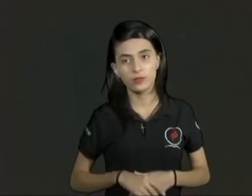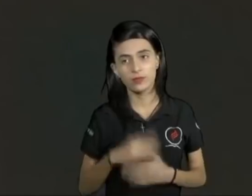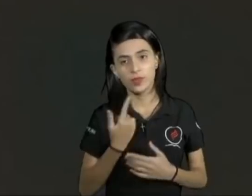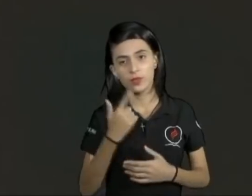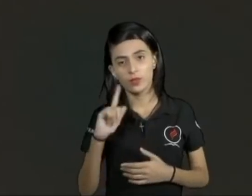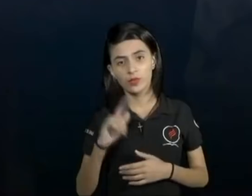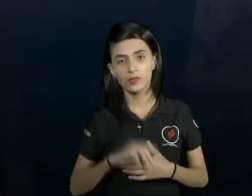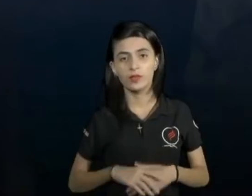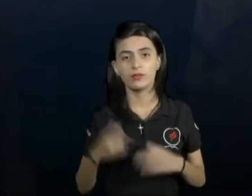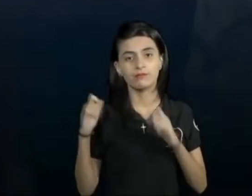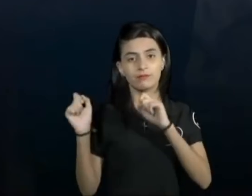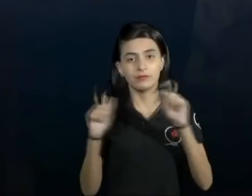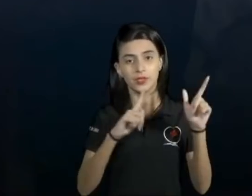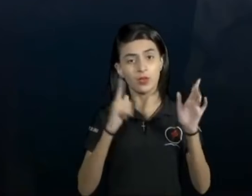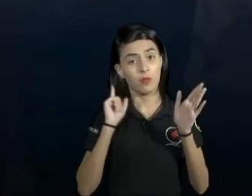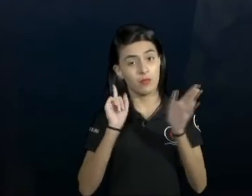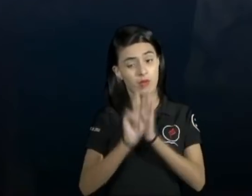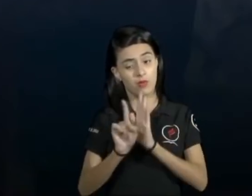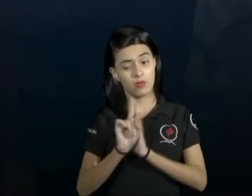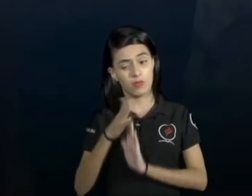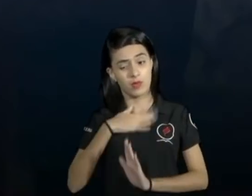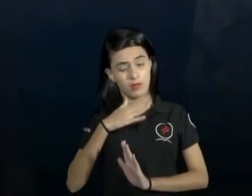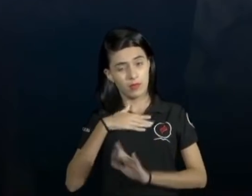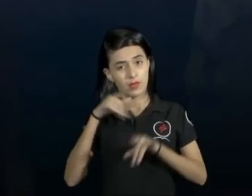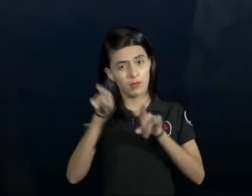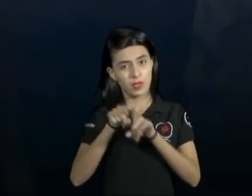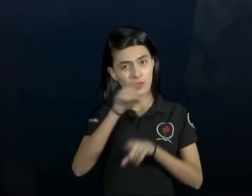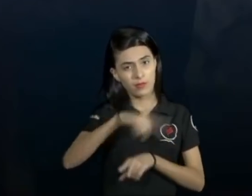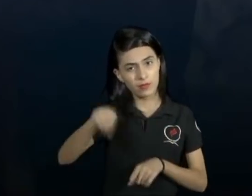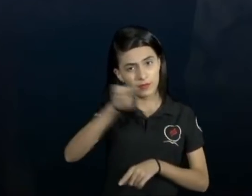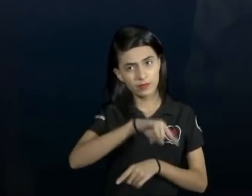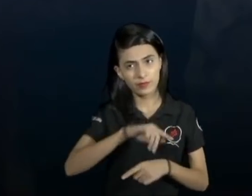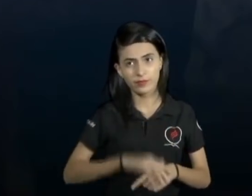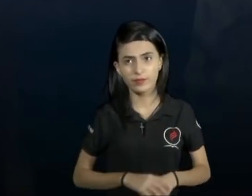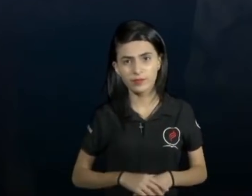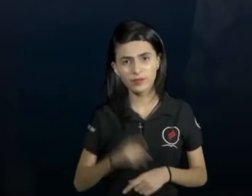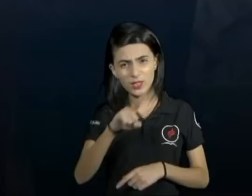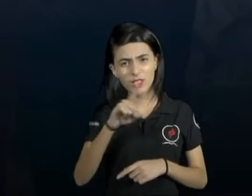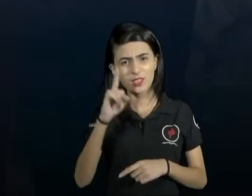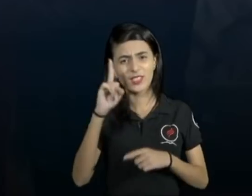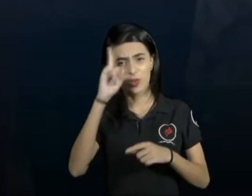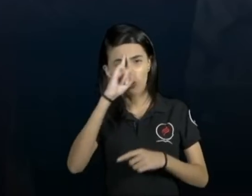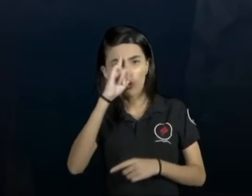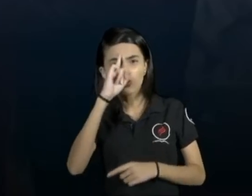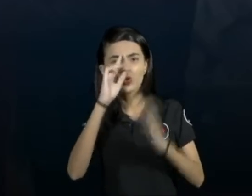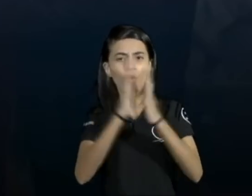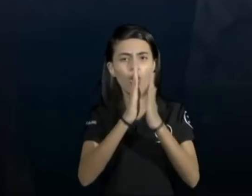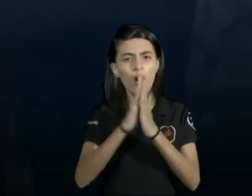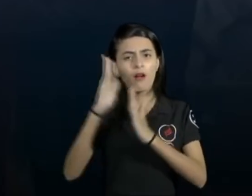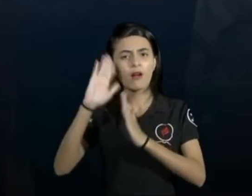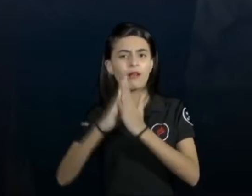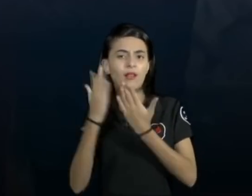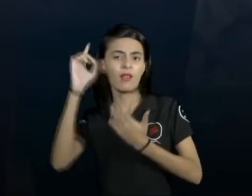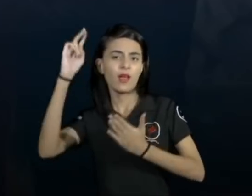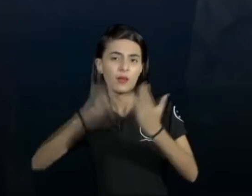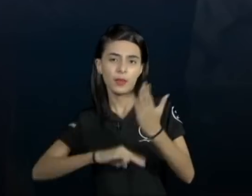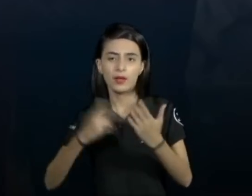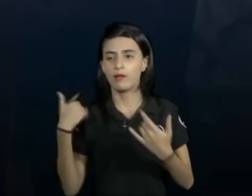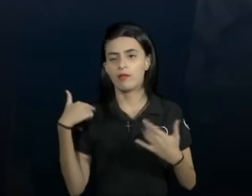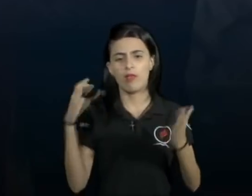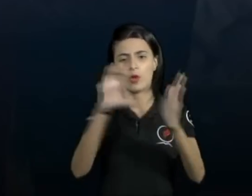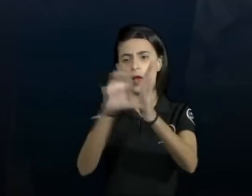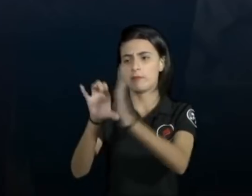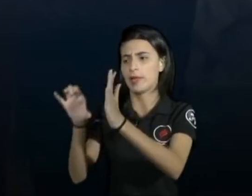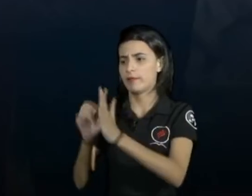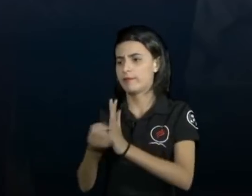estou fazendo perguntas que é para mim para você você hora e lê a Bíblia todo dia eu não tô perguntando Quantos